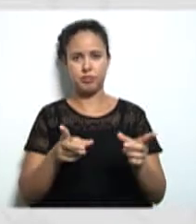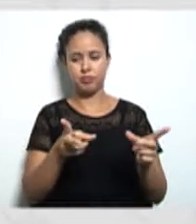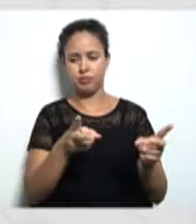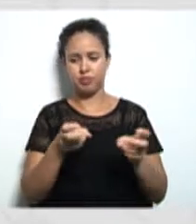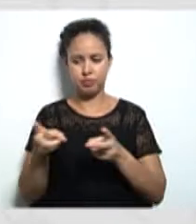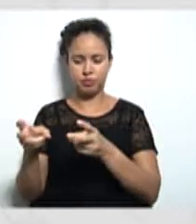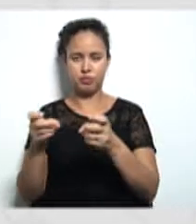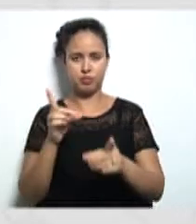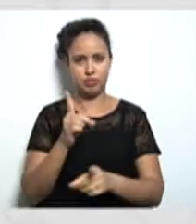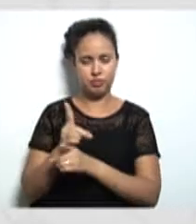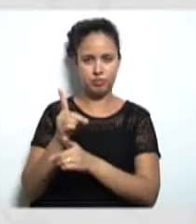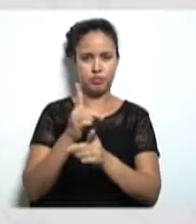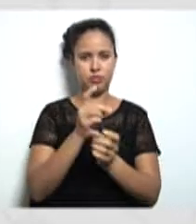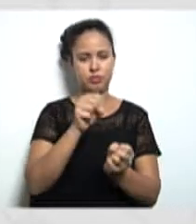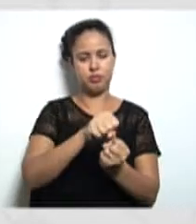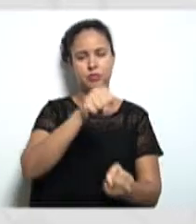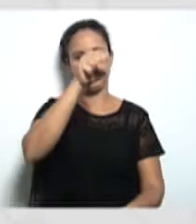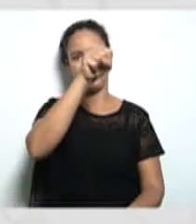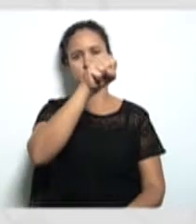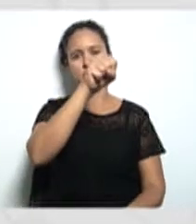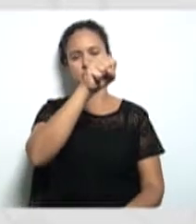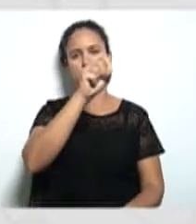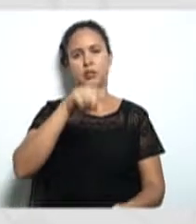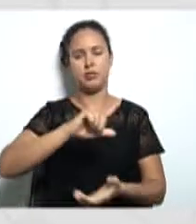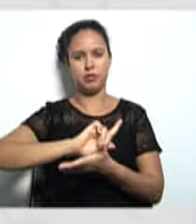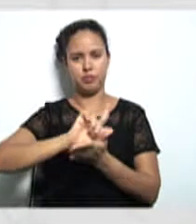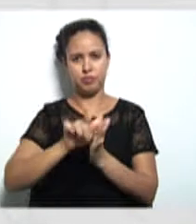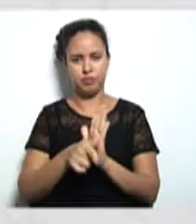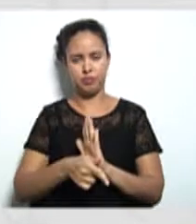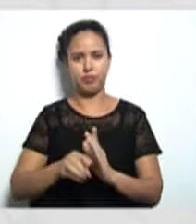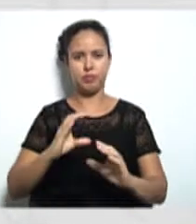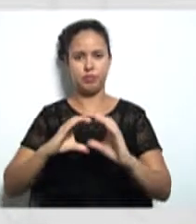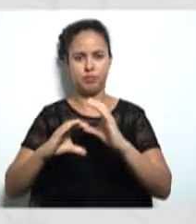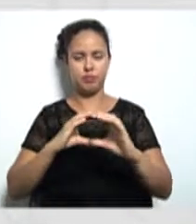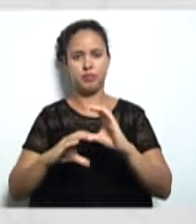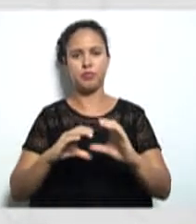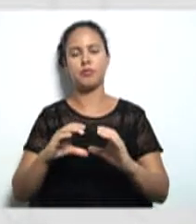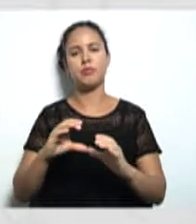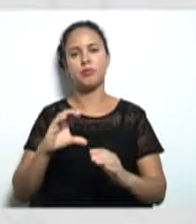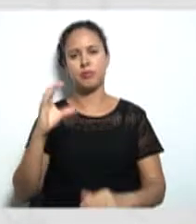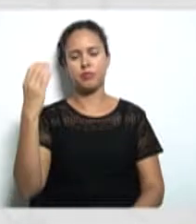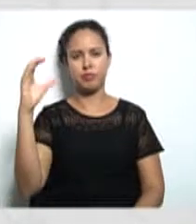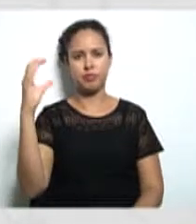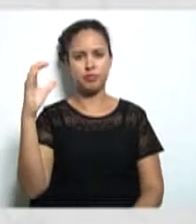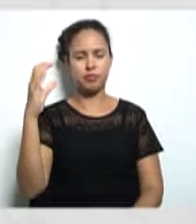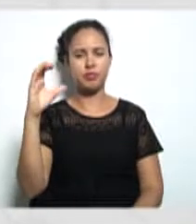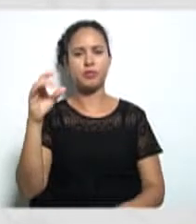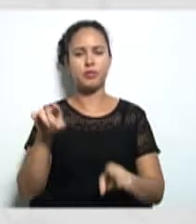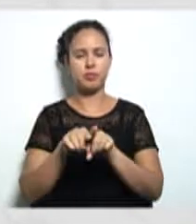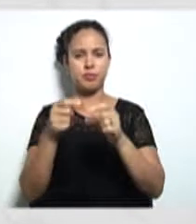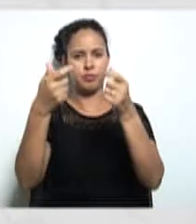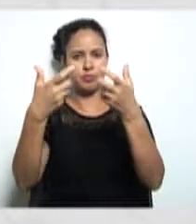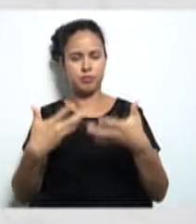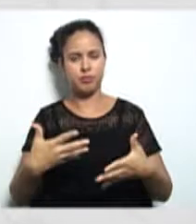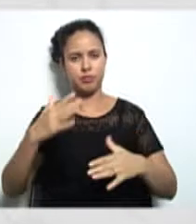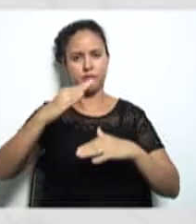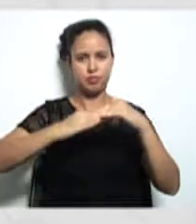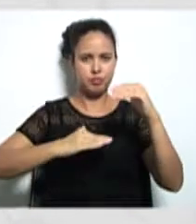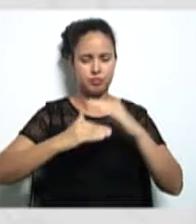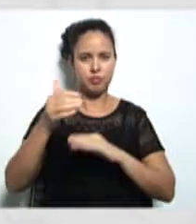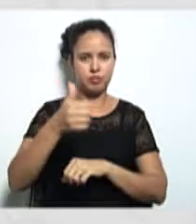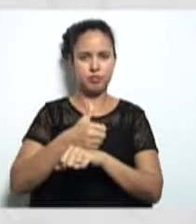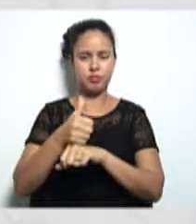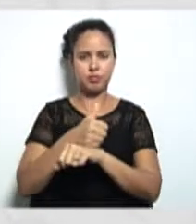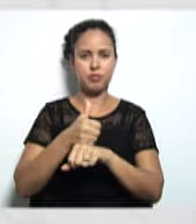o banner ou pôster como gênero de comunicação científica, explicar a prática profissional por meio de